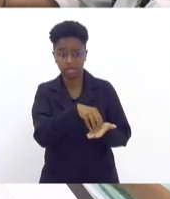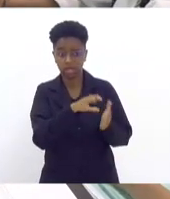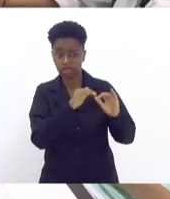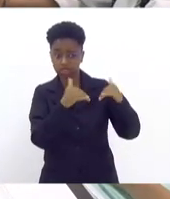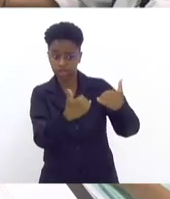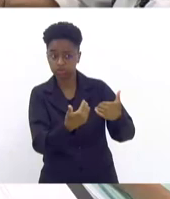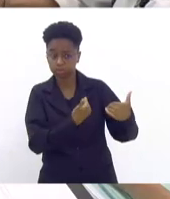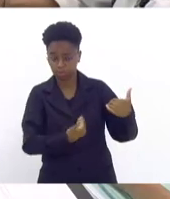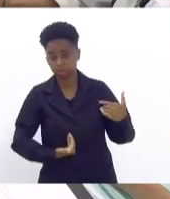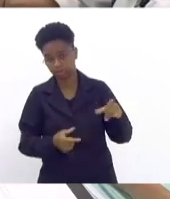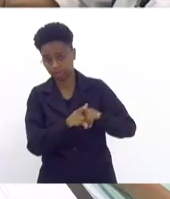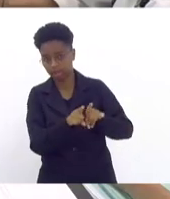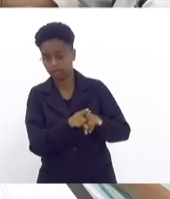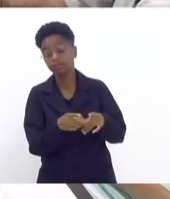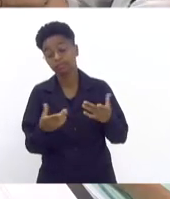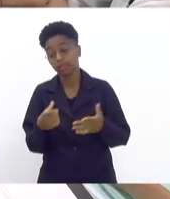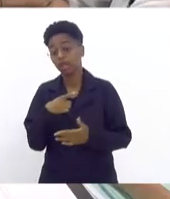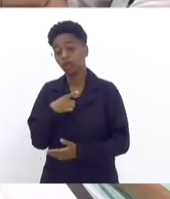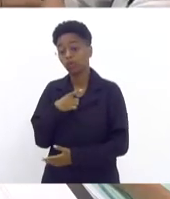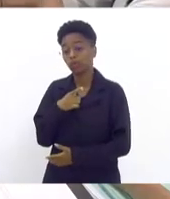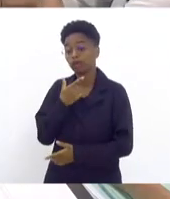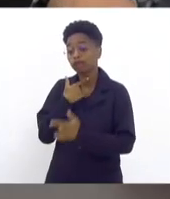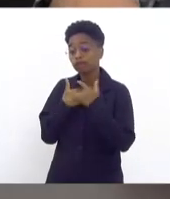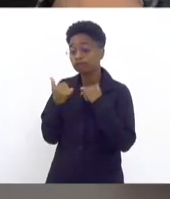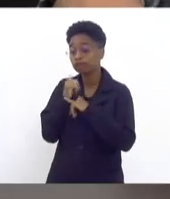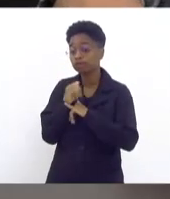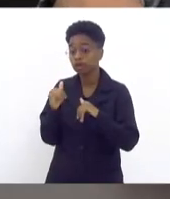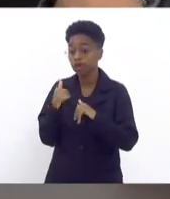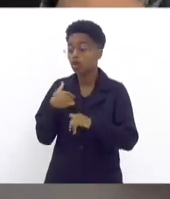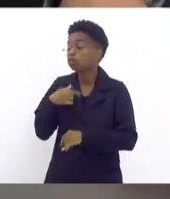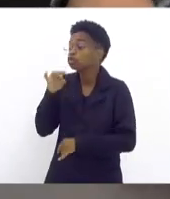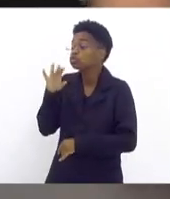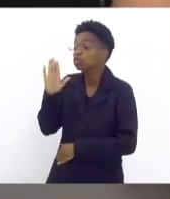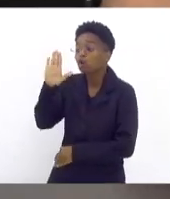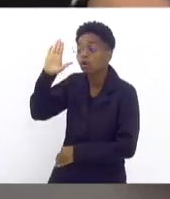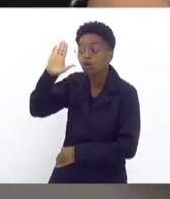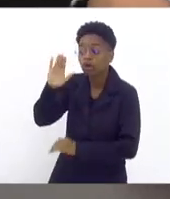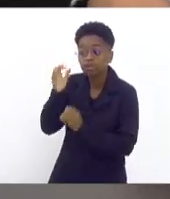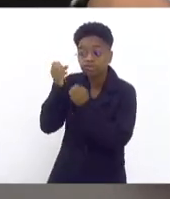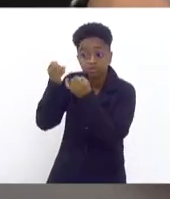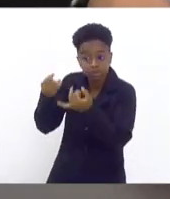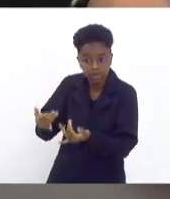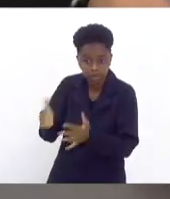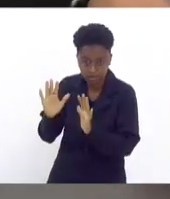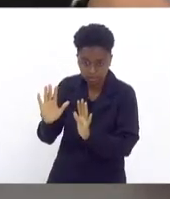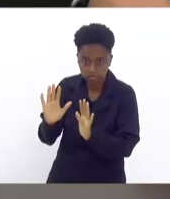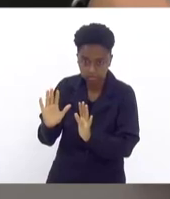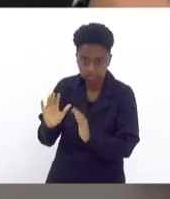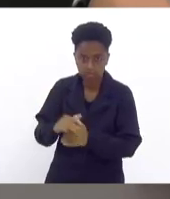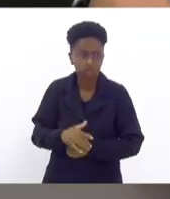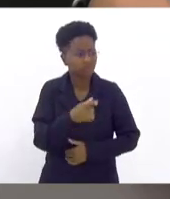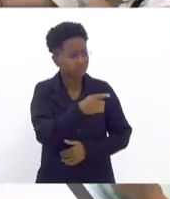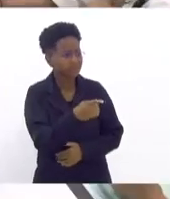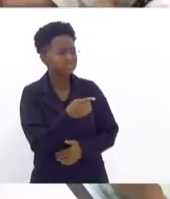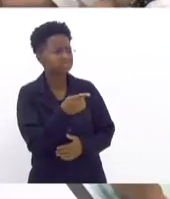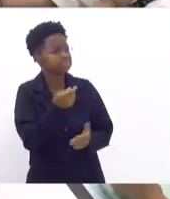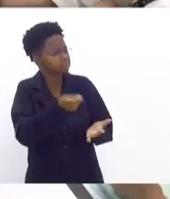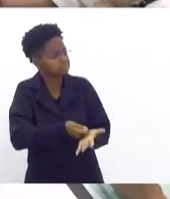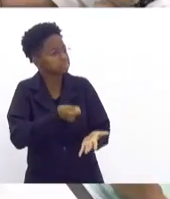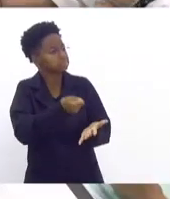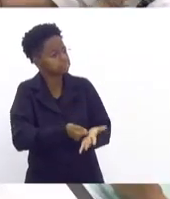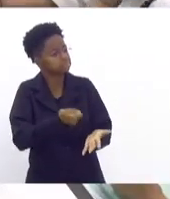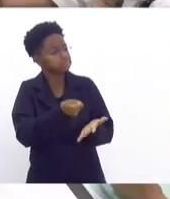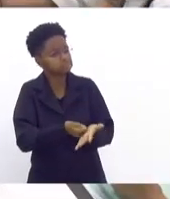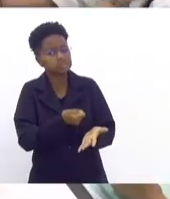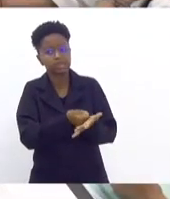uma ponderação a fazer, o deputado Rodrigo Amorim. Eu só estou levantando a lebre. Verdade, não tem quer estádios dizer públicos. Que... Vossa Excelência insiste no negócio do deputado